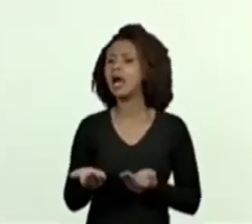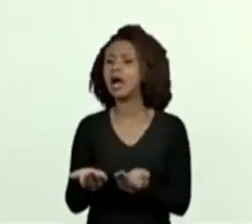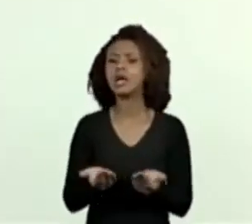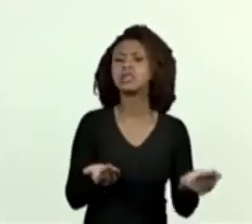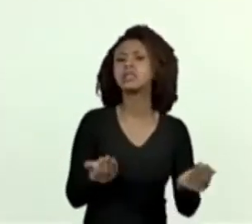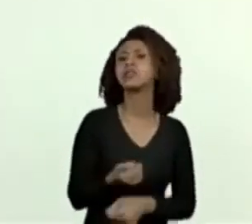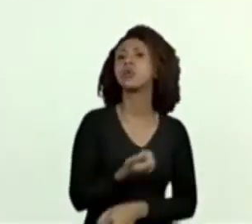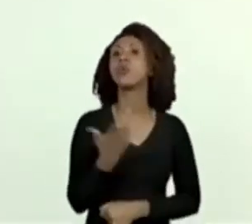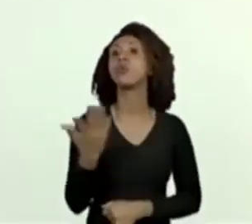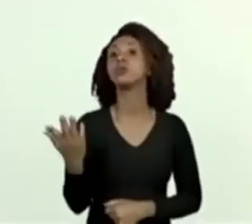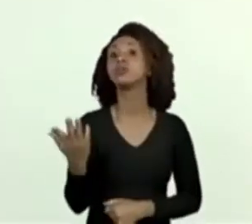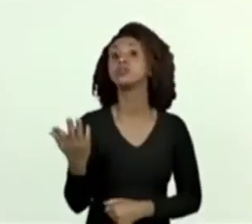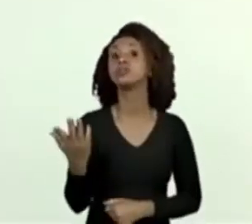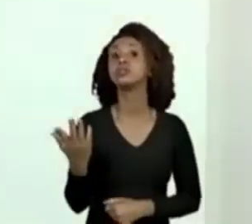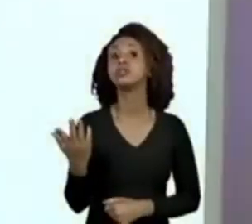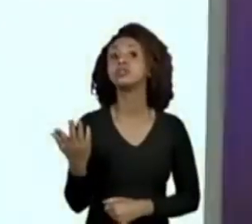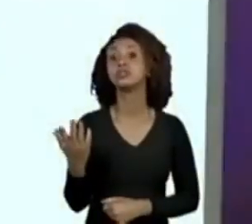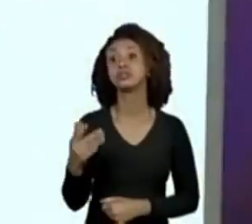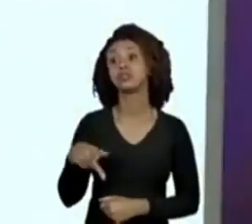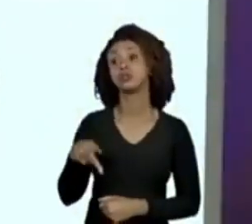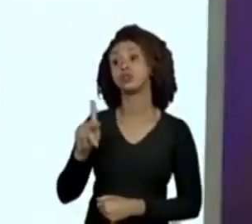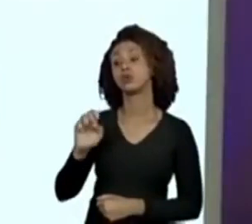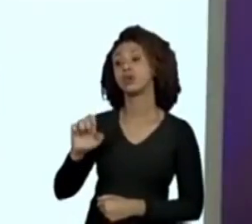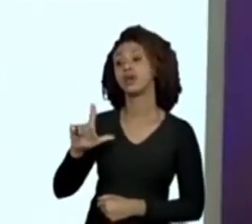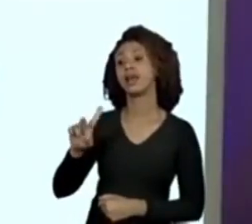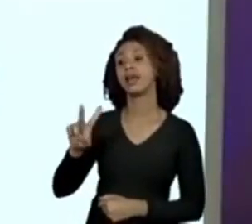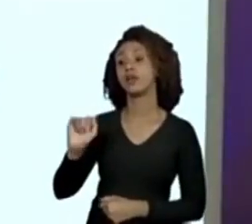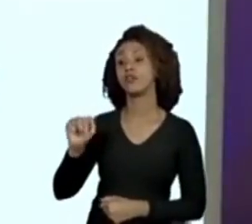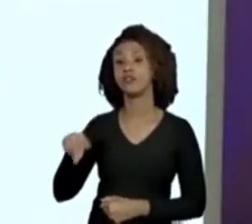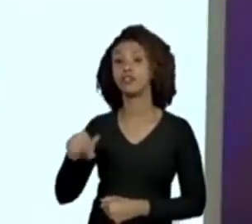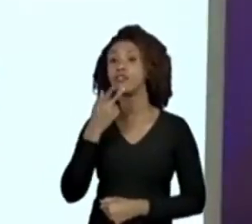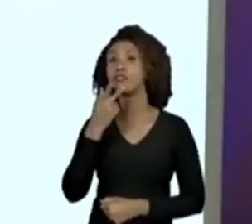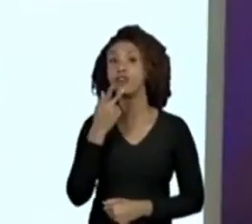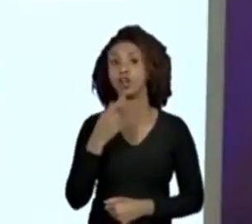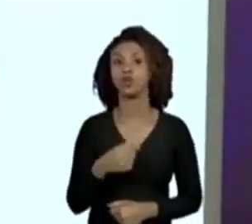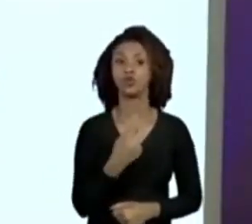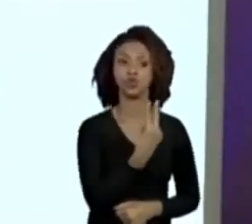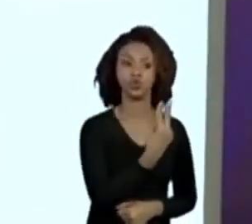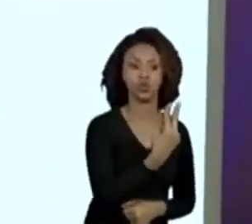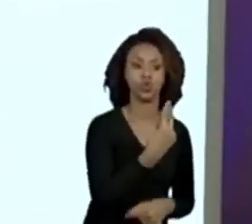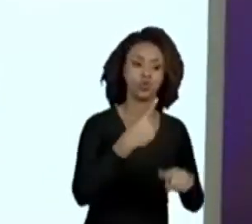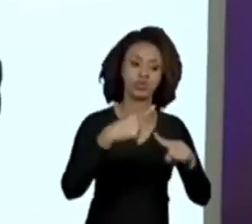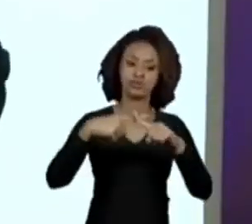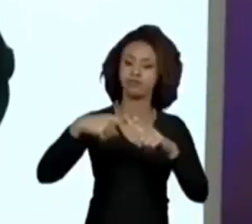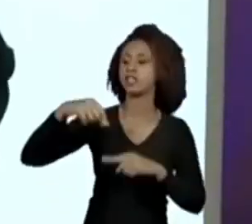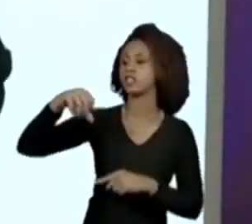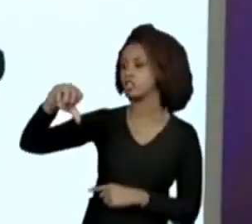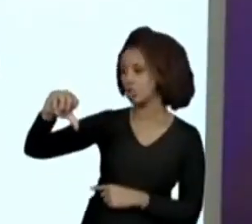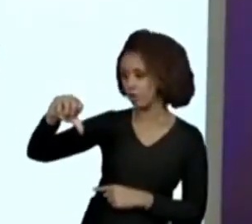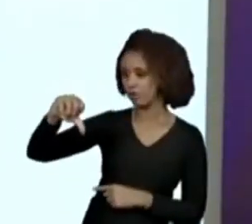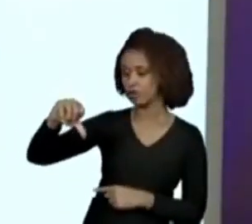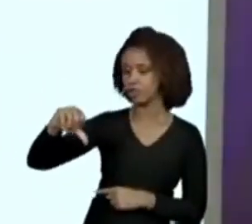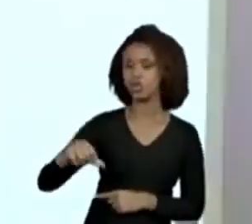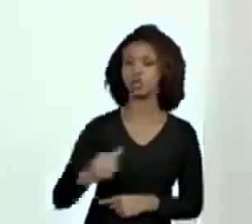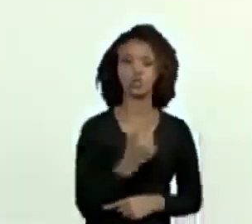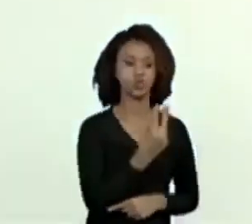tem, pessoal? Segundo o Kelvin, seria 2 vezes 9. 2 Isso, assadeiras então vezes 9